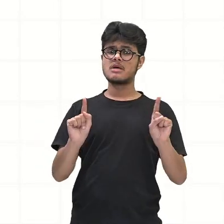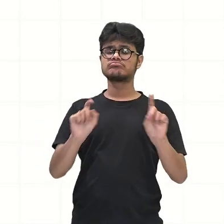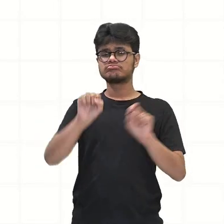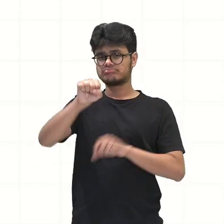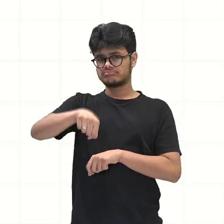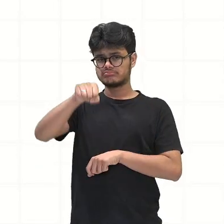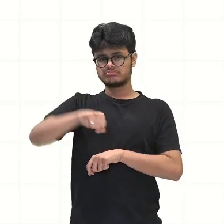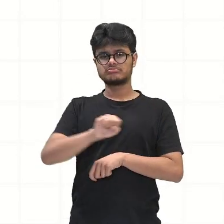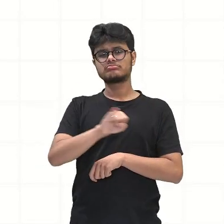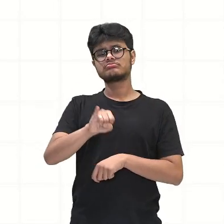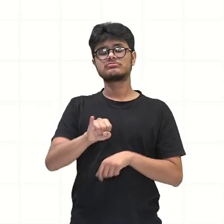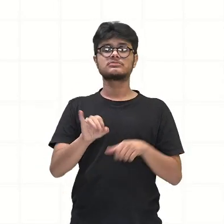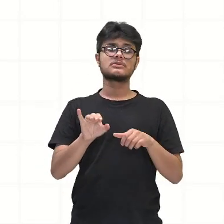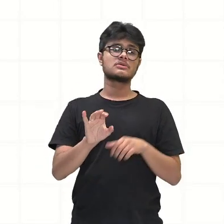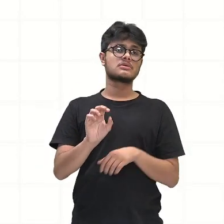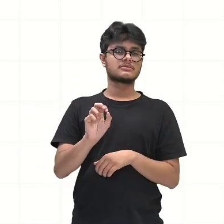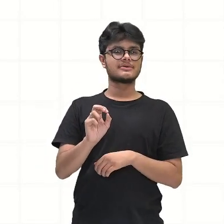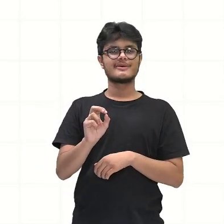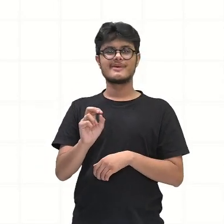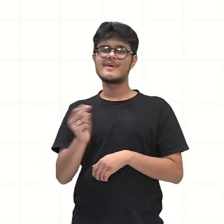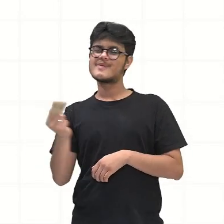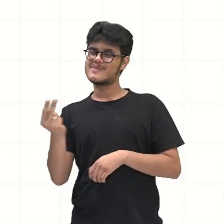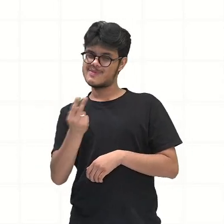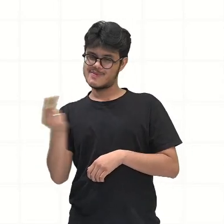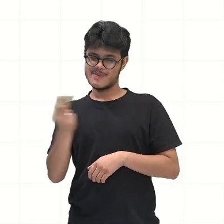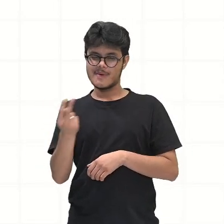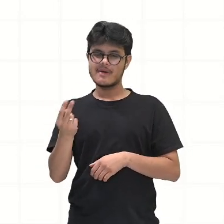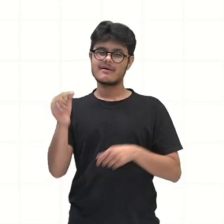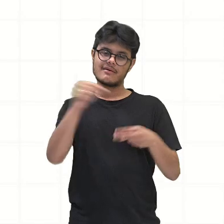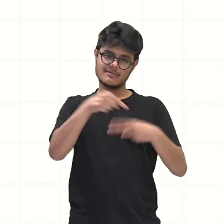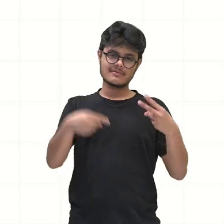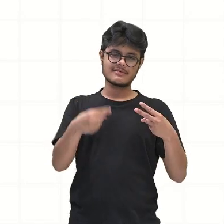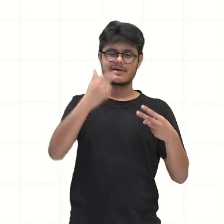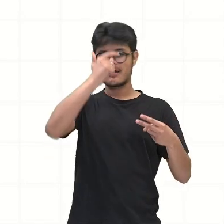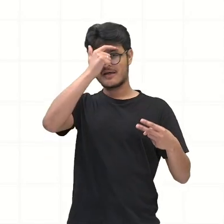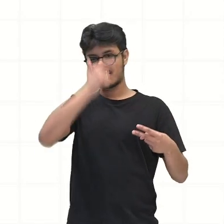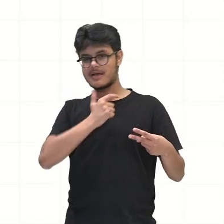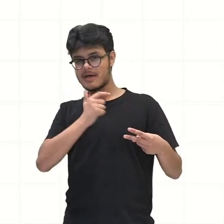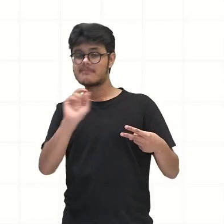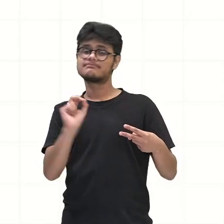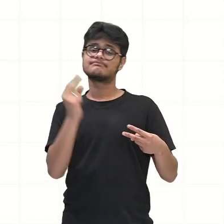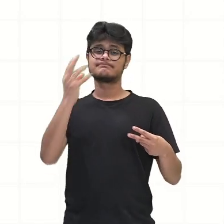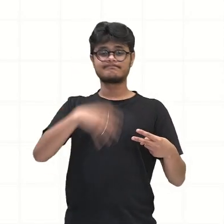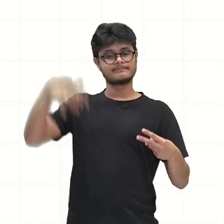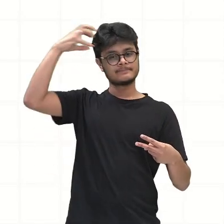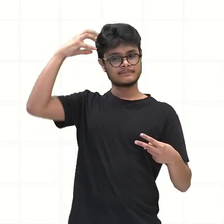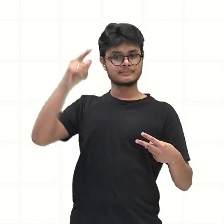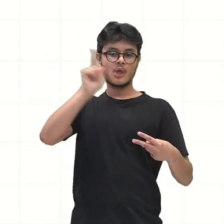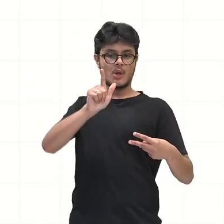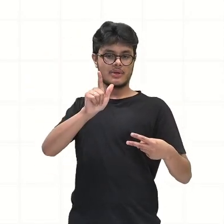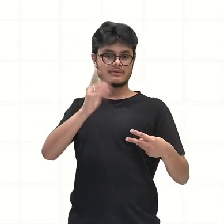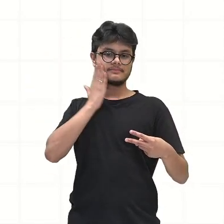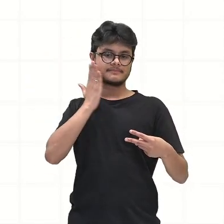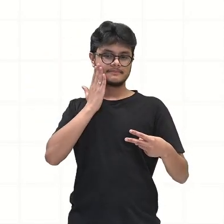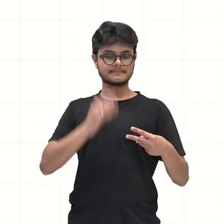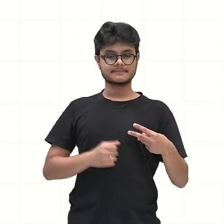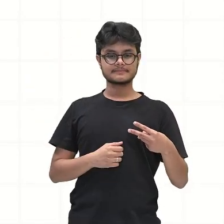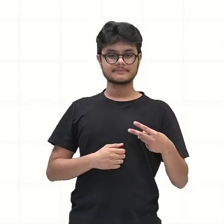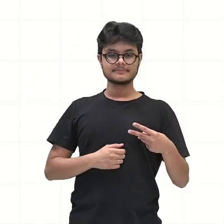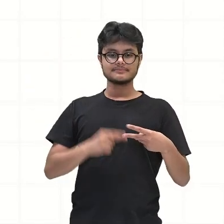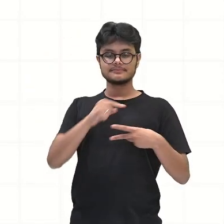certeza que vai ser cara ou coroa, né? É a única certeza que a gente pode ter. Ou vai ser